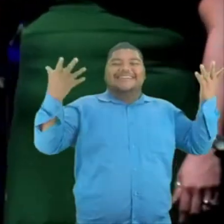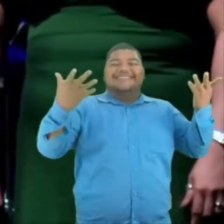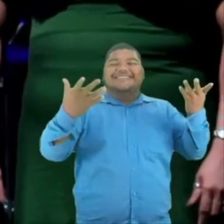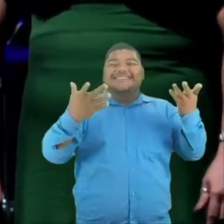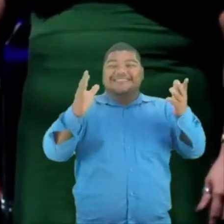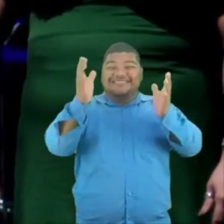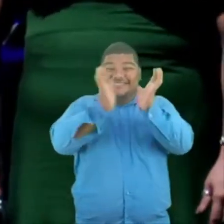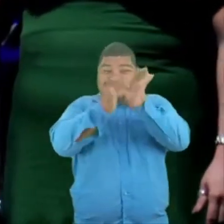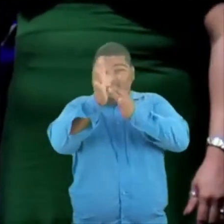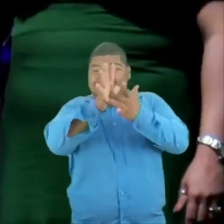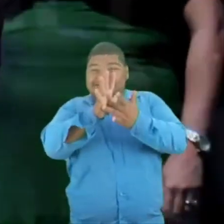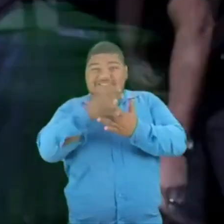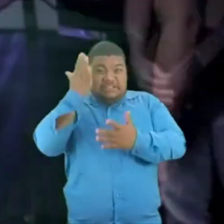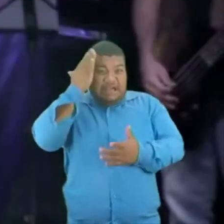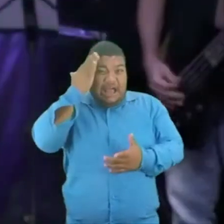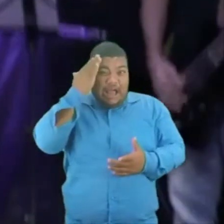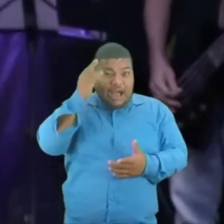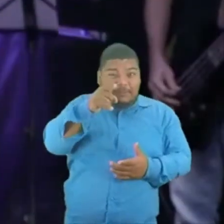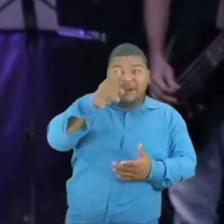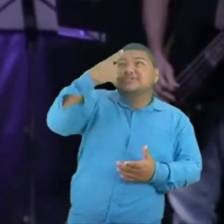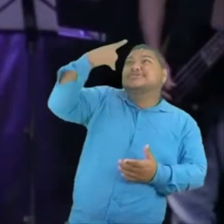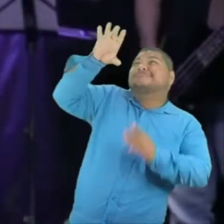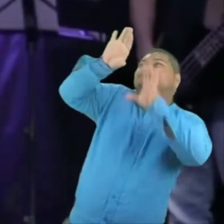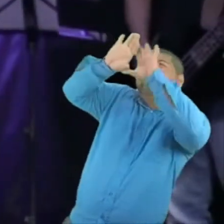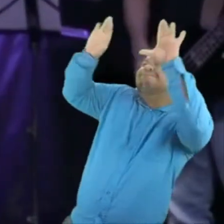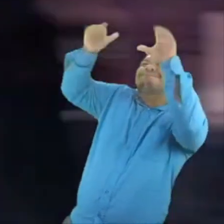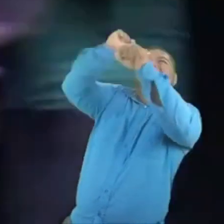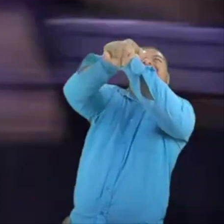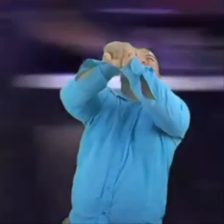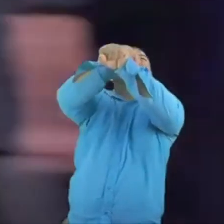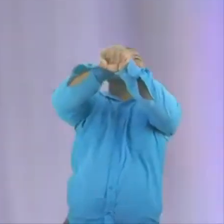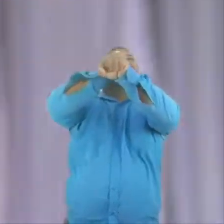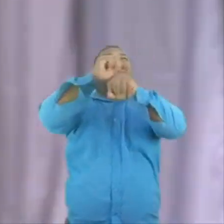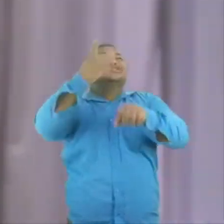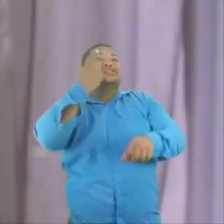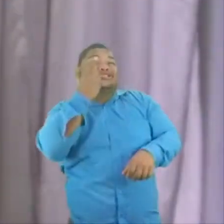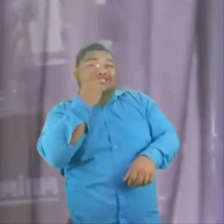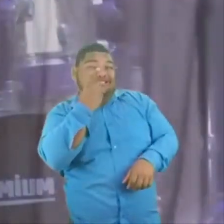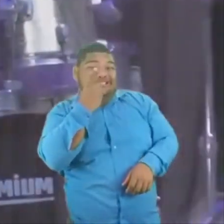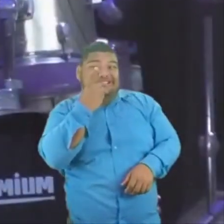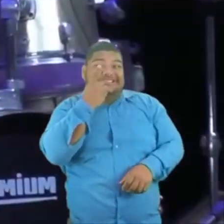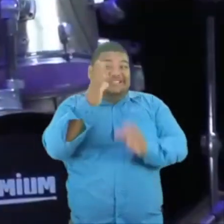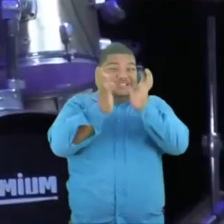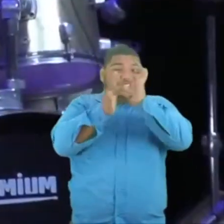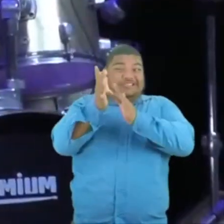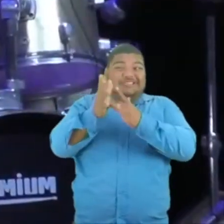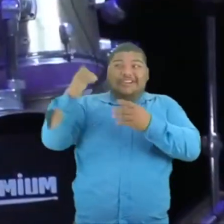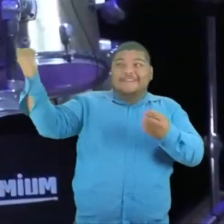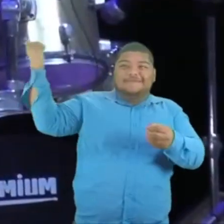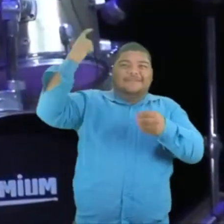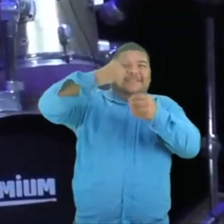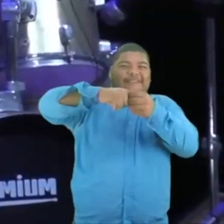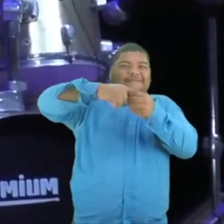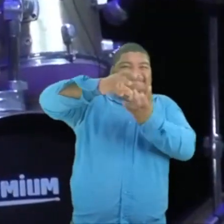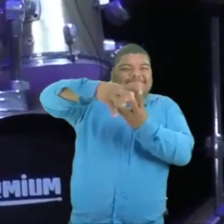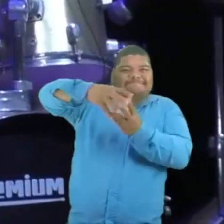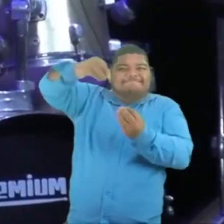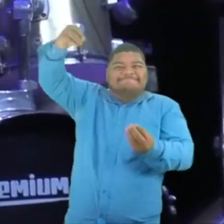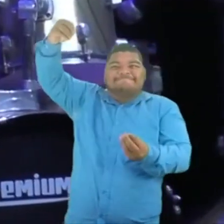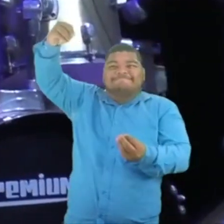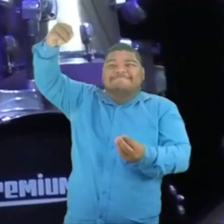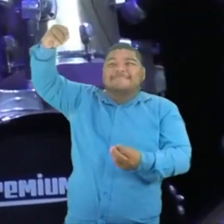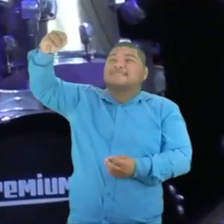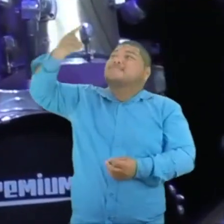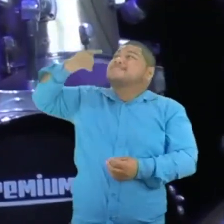saiba que o céu te espera, e um dia o Senhor Jesus voltará com Cristo, e nós